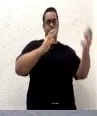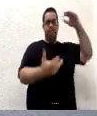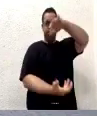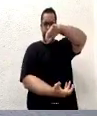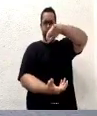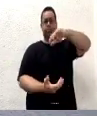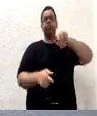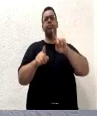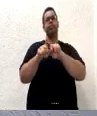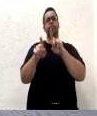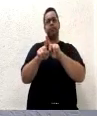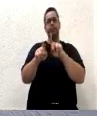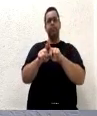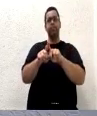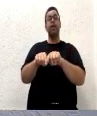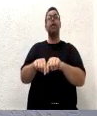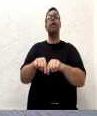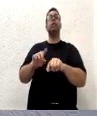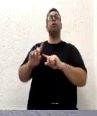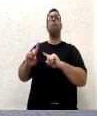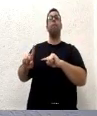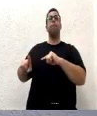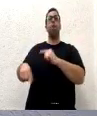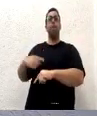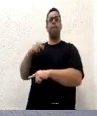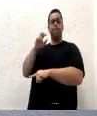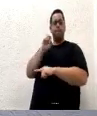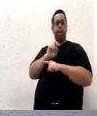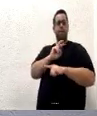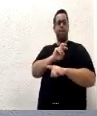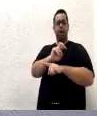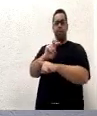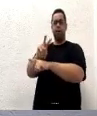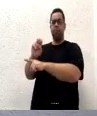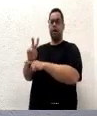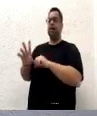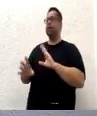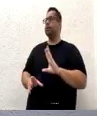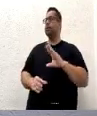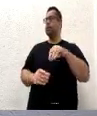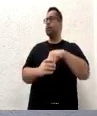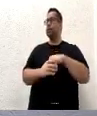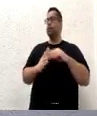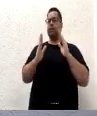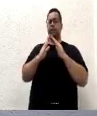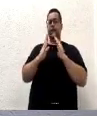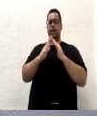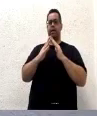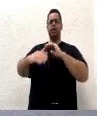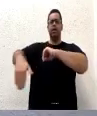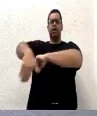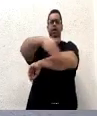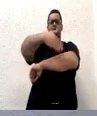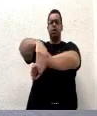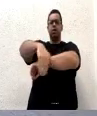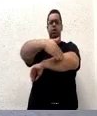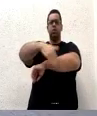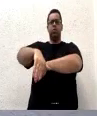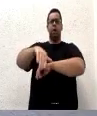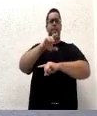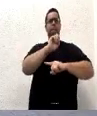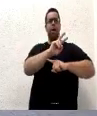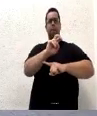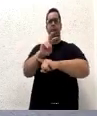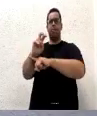outra vez. Dentro da casa. Adianta eu nebulizar a rua, a árvore, passar aquela fumaça que fazia, só fazia mal para a gente? Não, não adianta. A gente